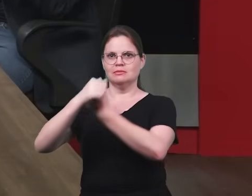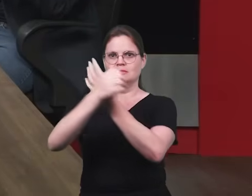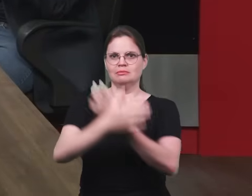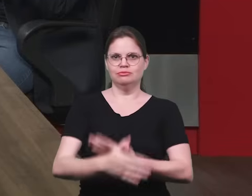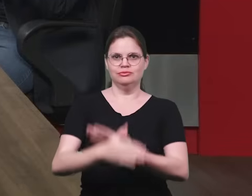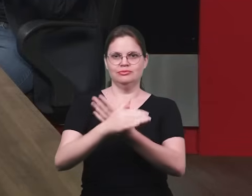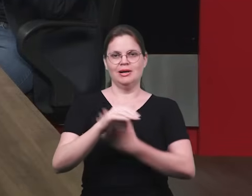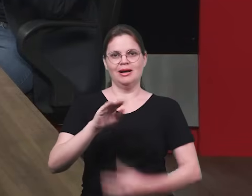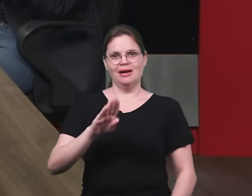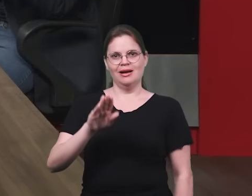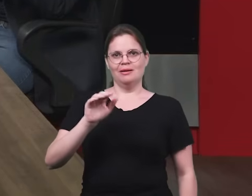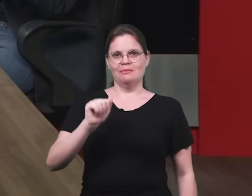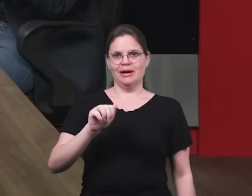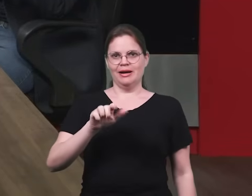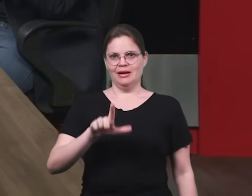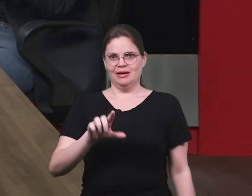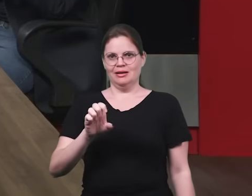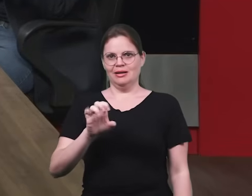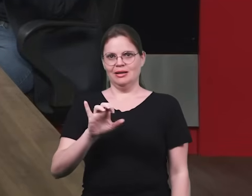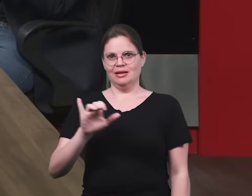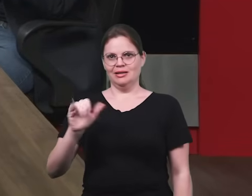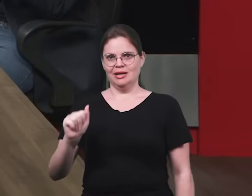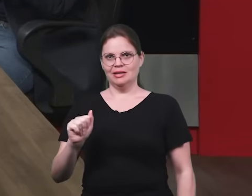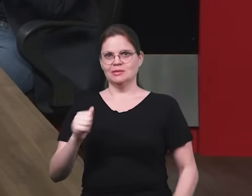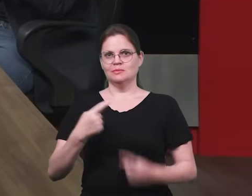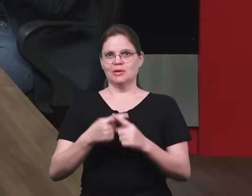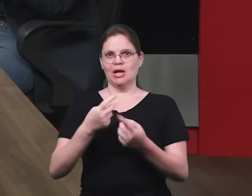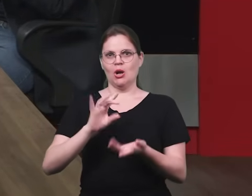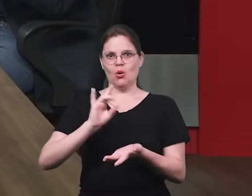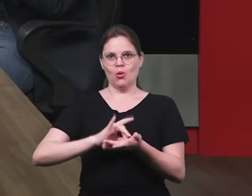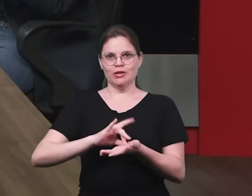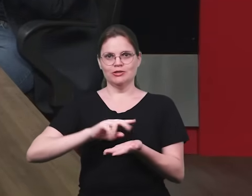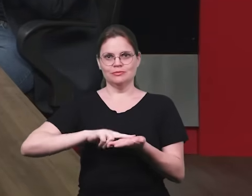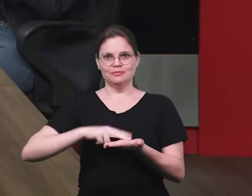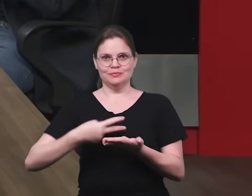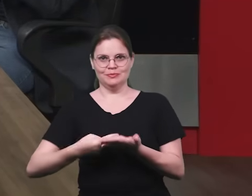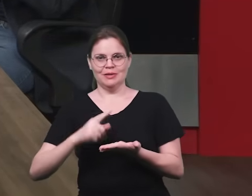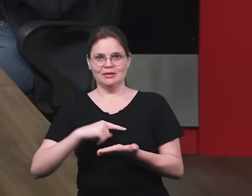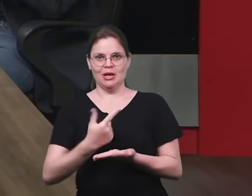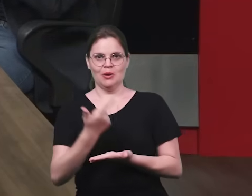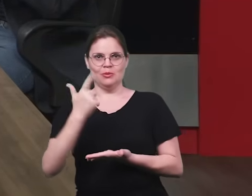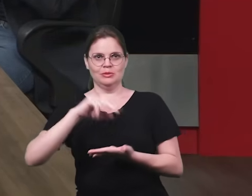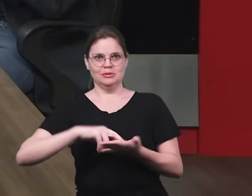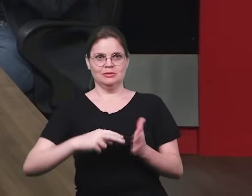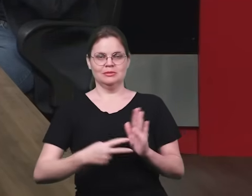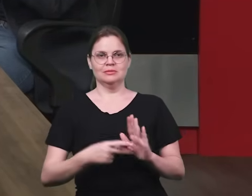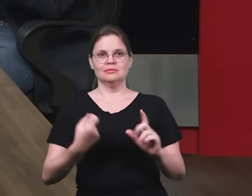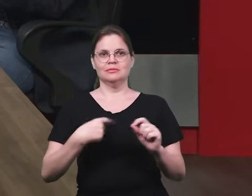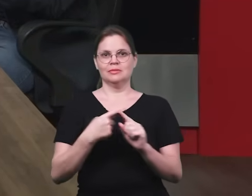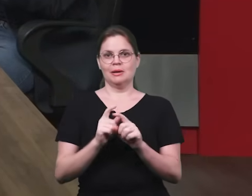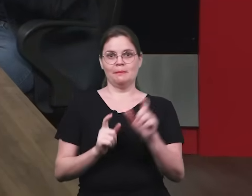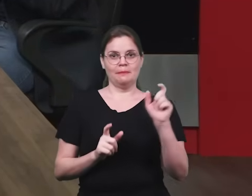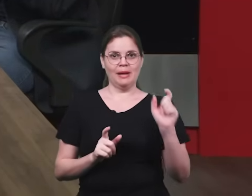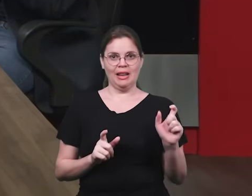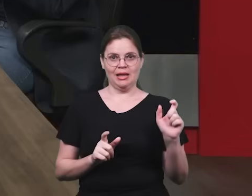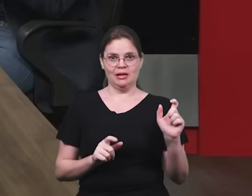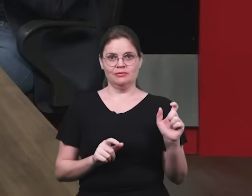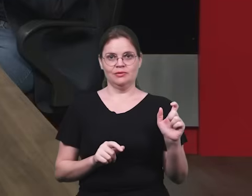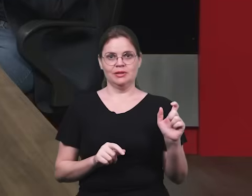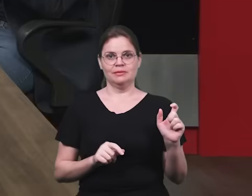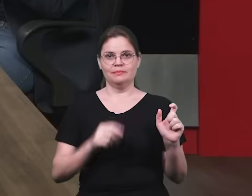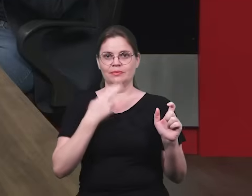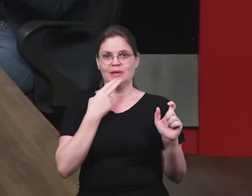né? Mas no original... Grandes baleias, né? Isso. No original ela tem um significado... No original, a